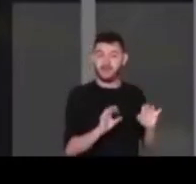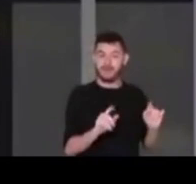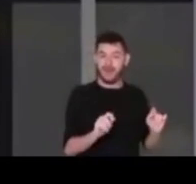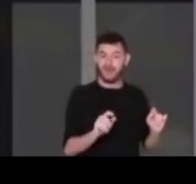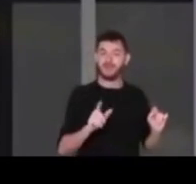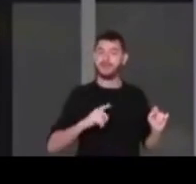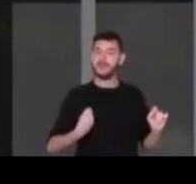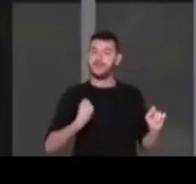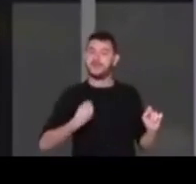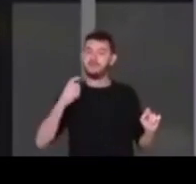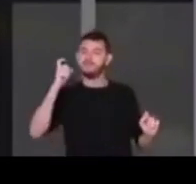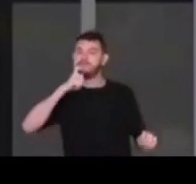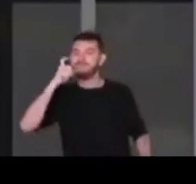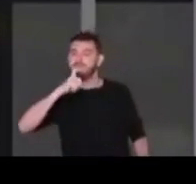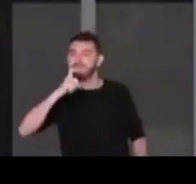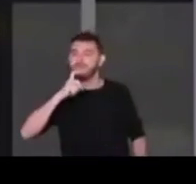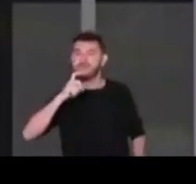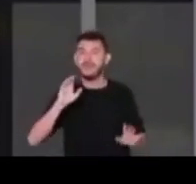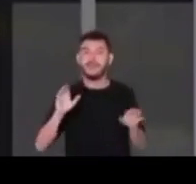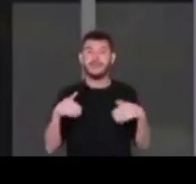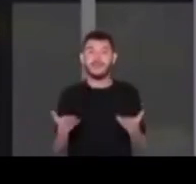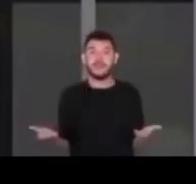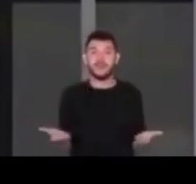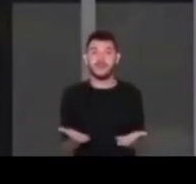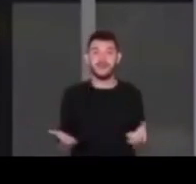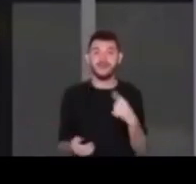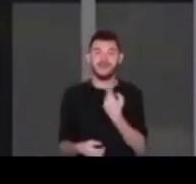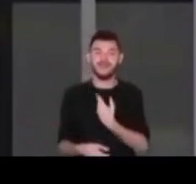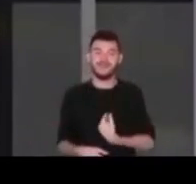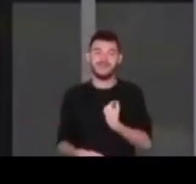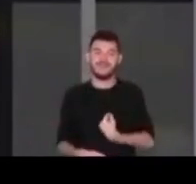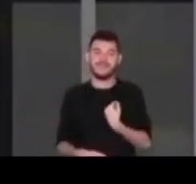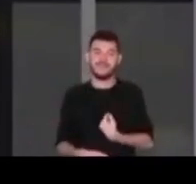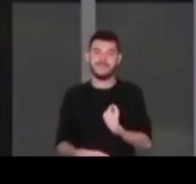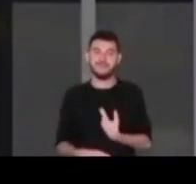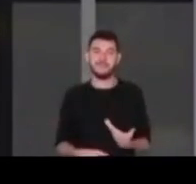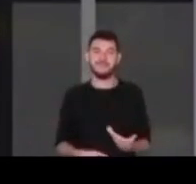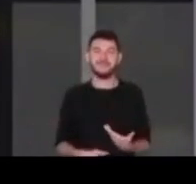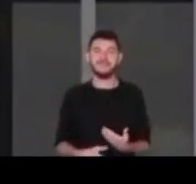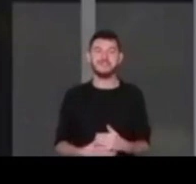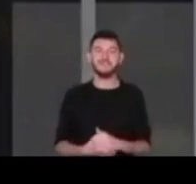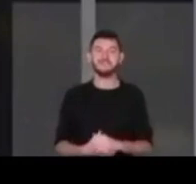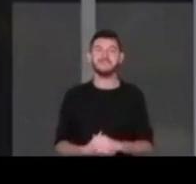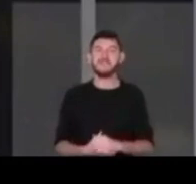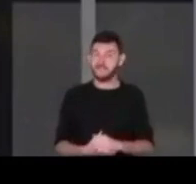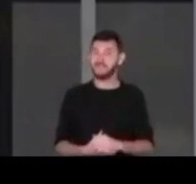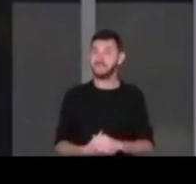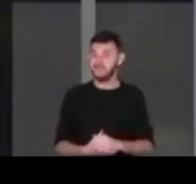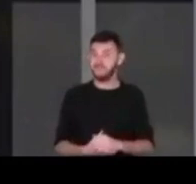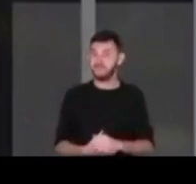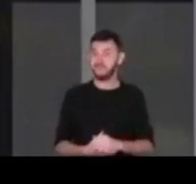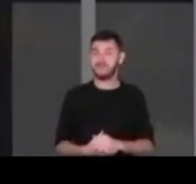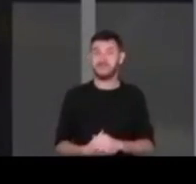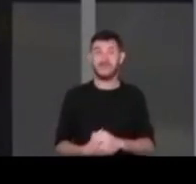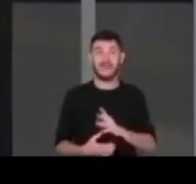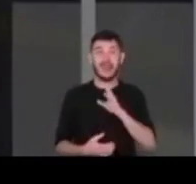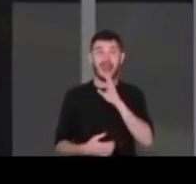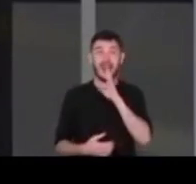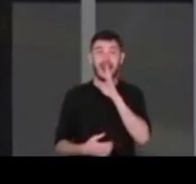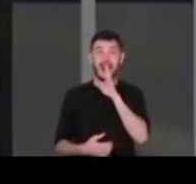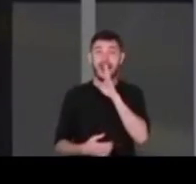agora nós estamos diante, talvez, do maior